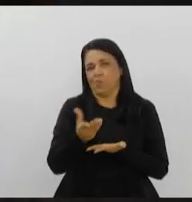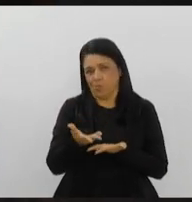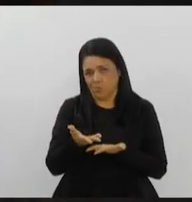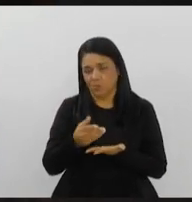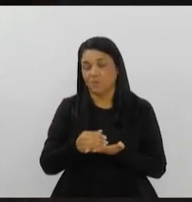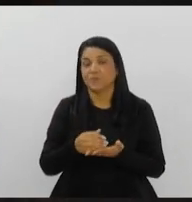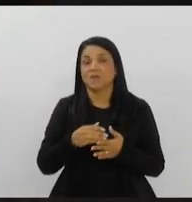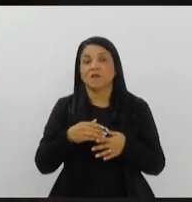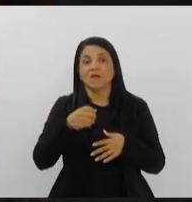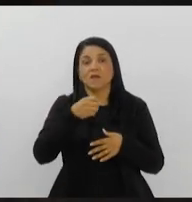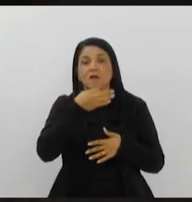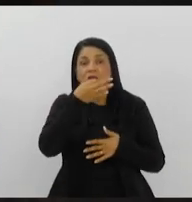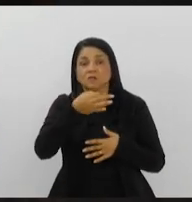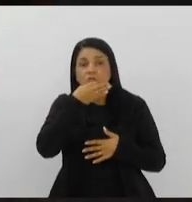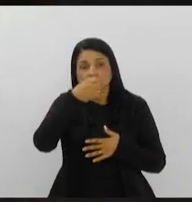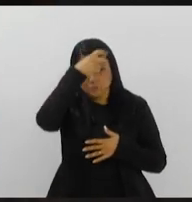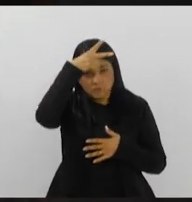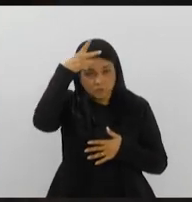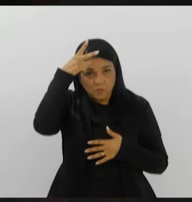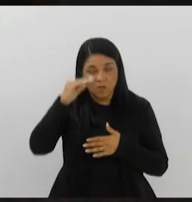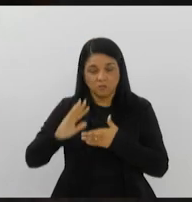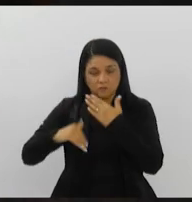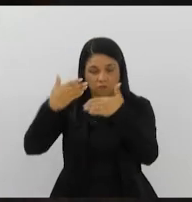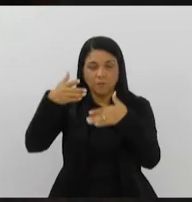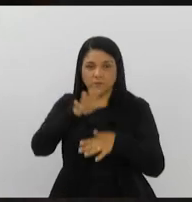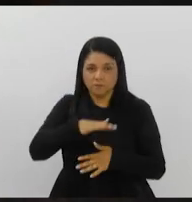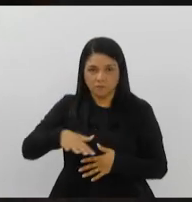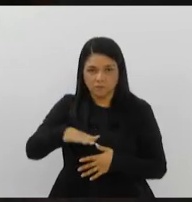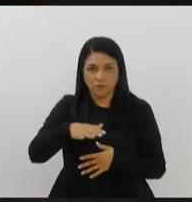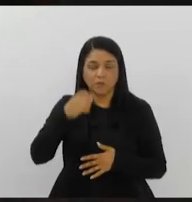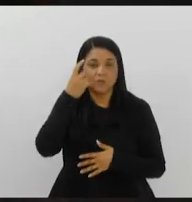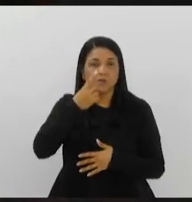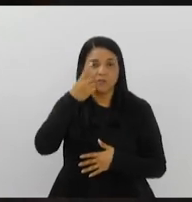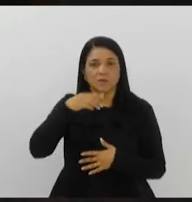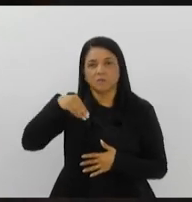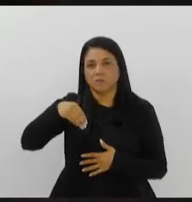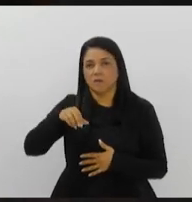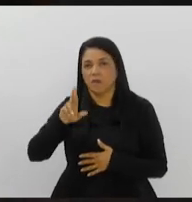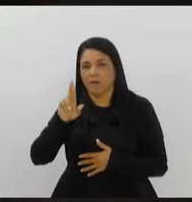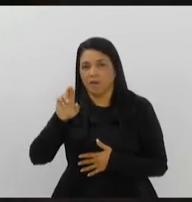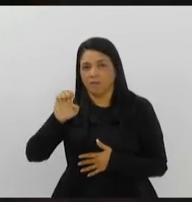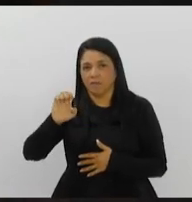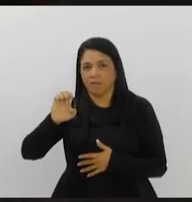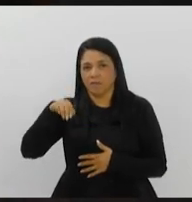Assuntos Municipais e Desenvolvimento Regional, deputado Renato Machado,